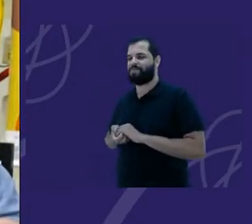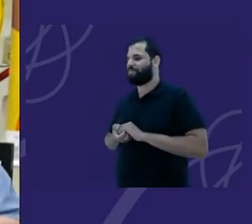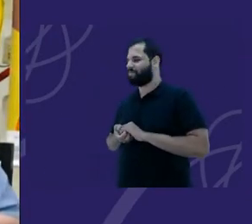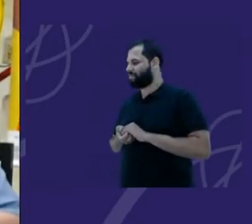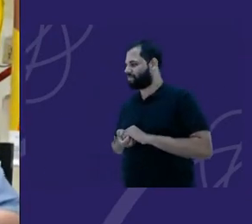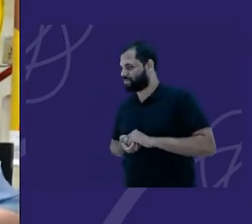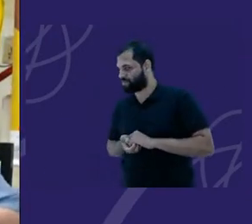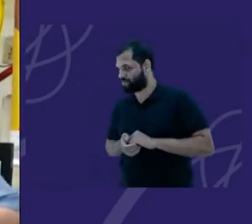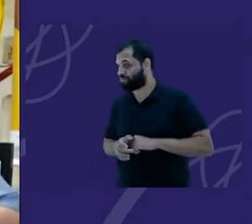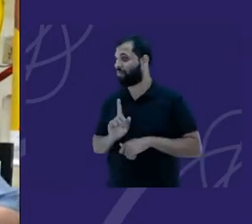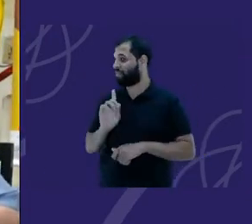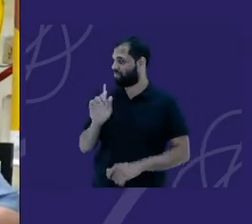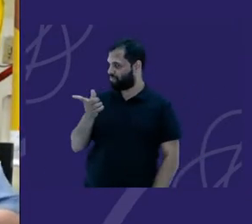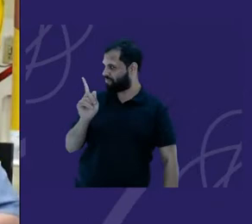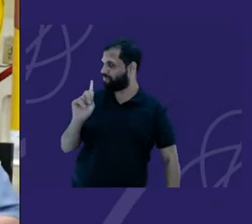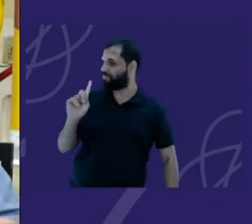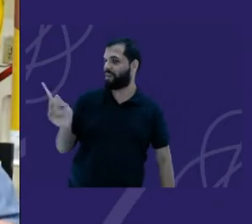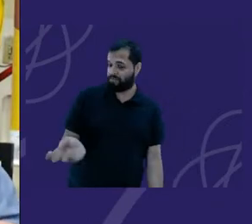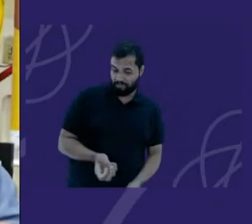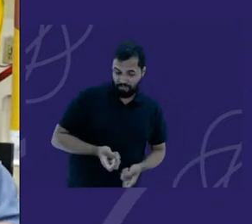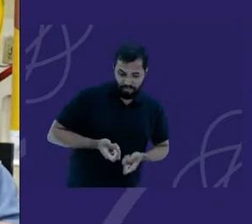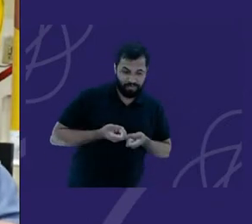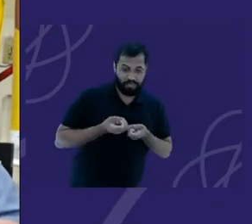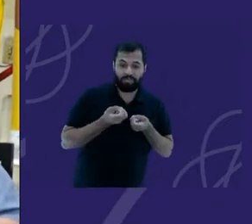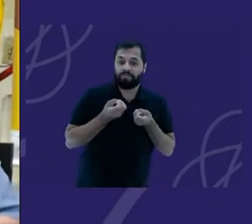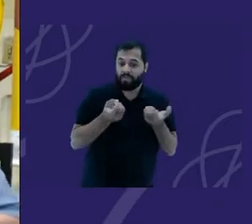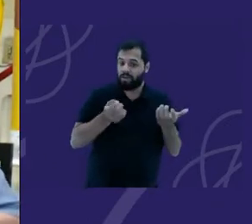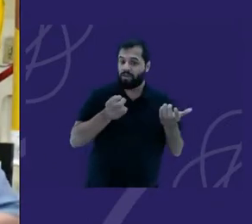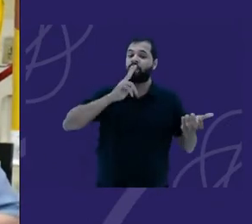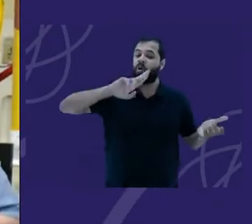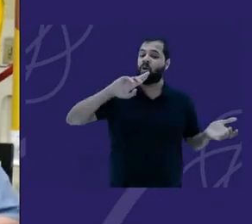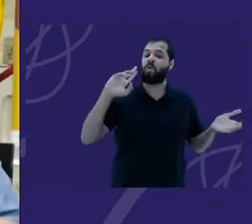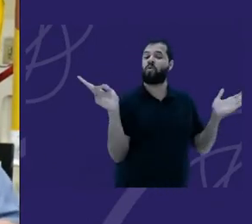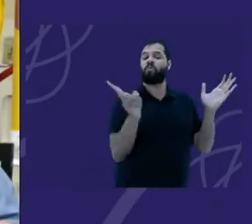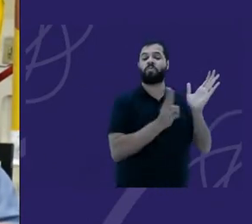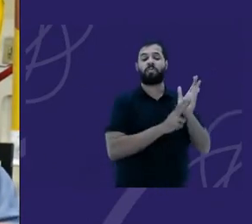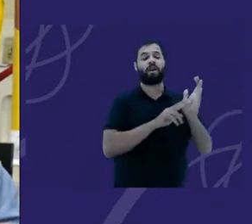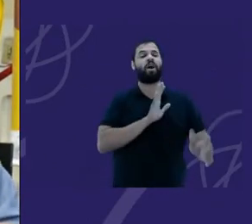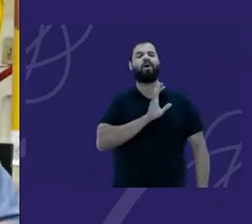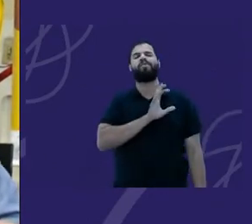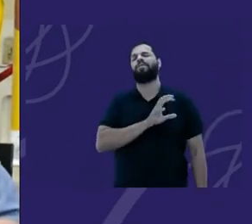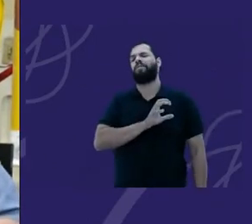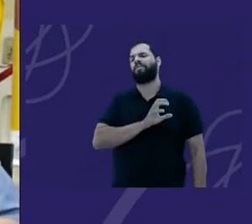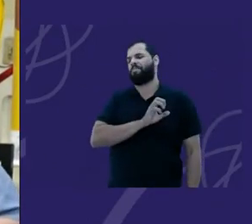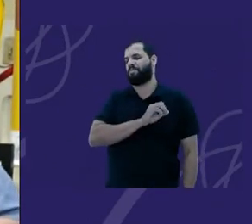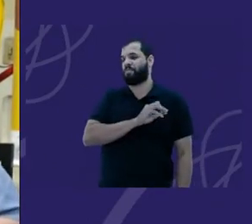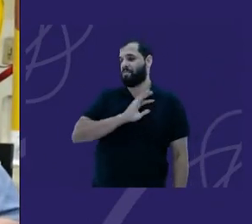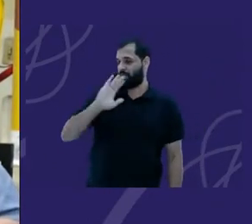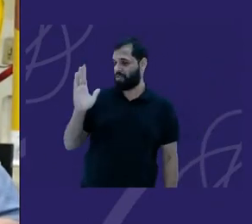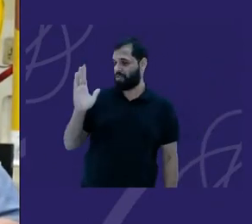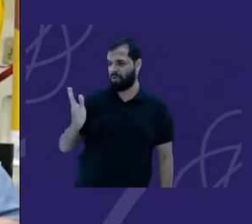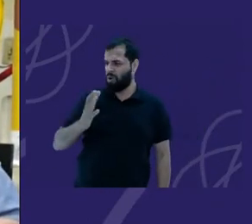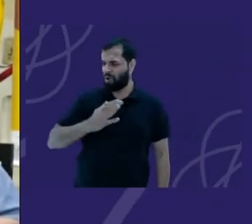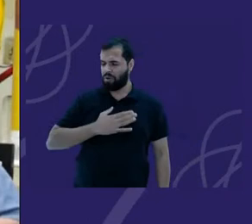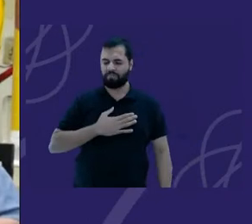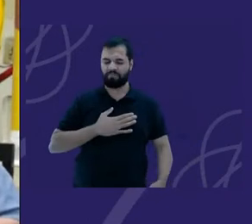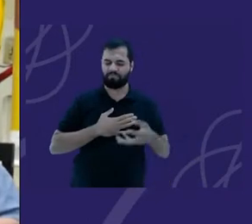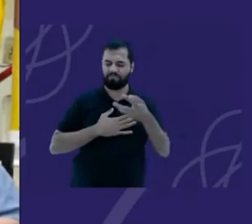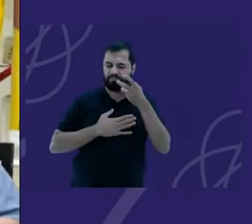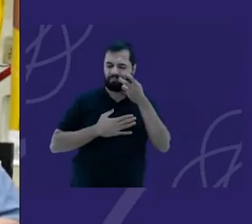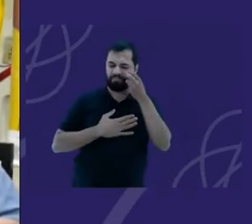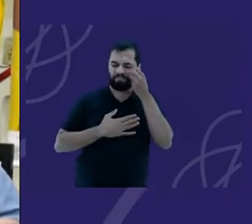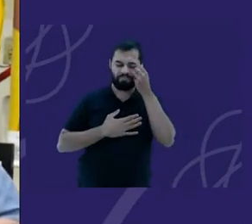E como é sincero, meu amor, eu sei que tu não fugirias mais de mim.